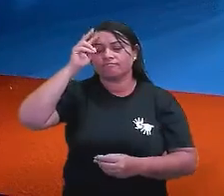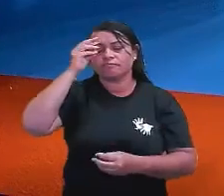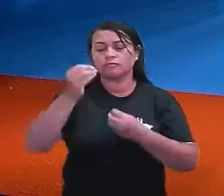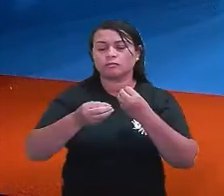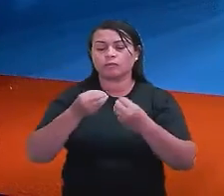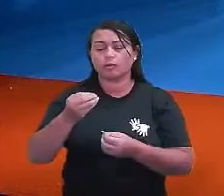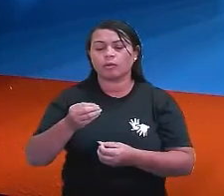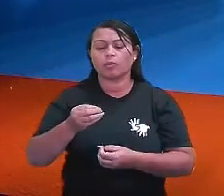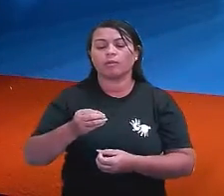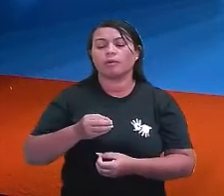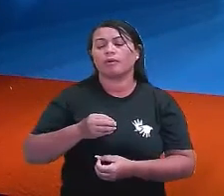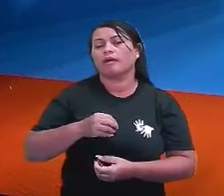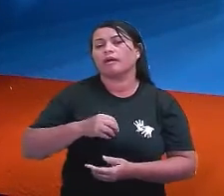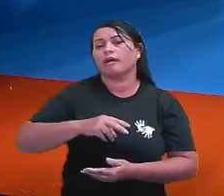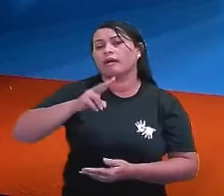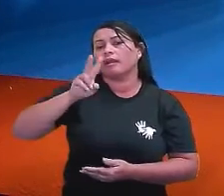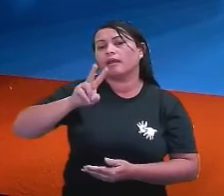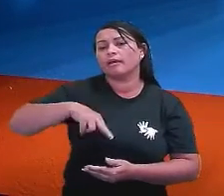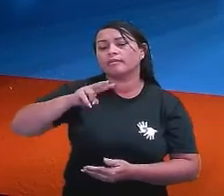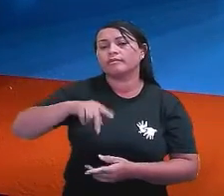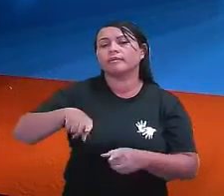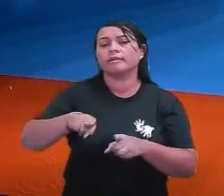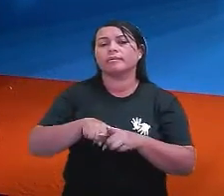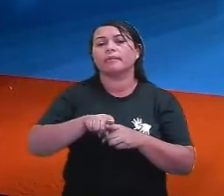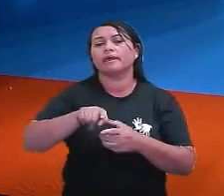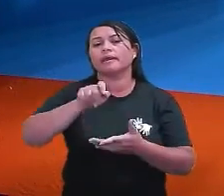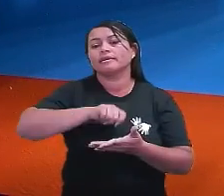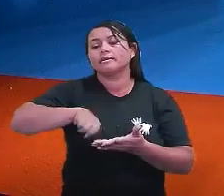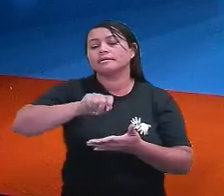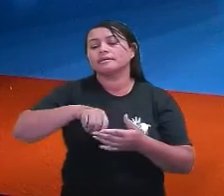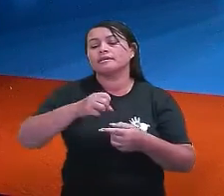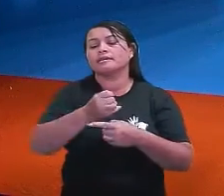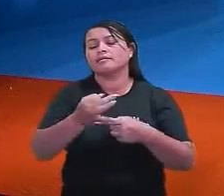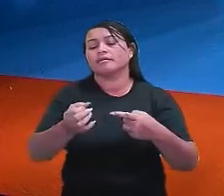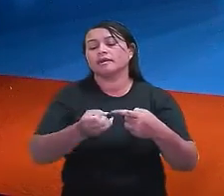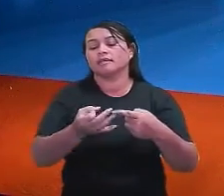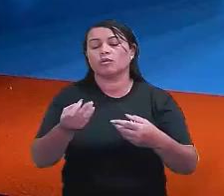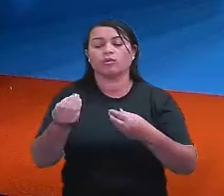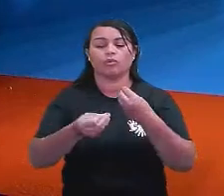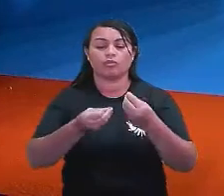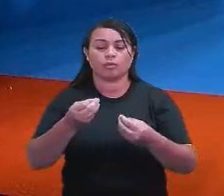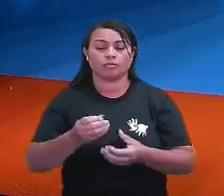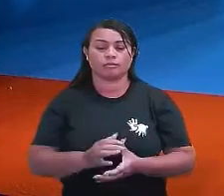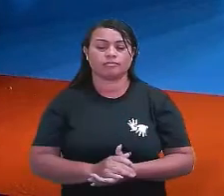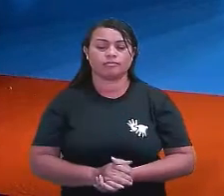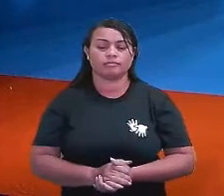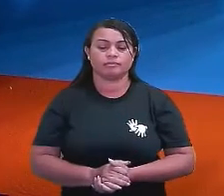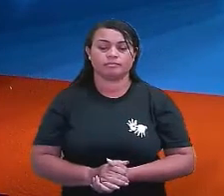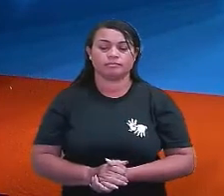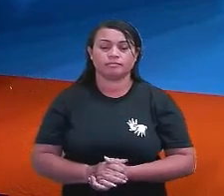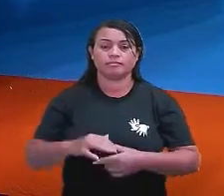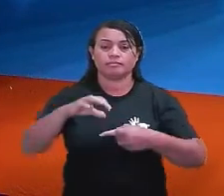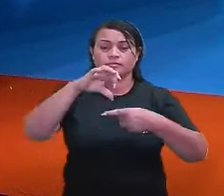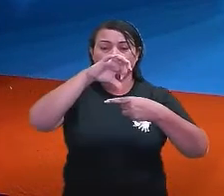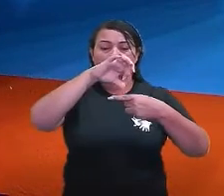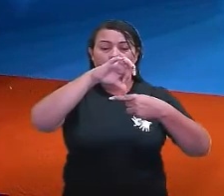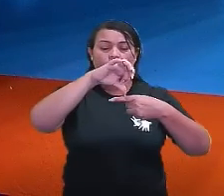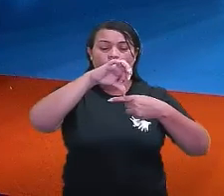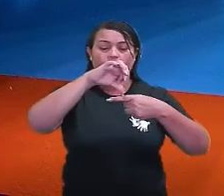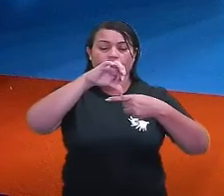a leitura e a escrita de fração, né? Como é que eu escrevo essa fração aqui?